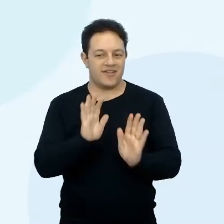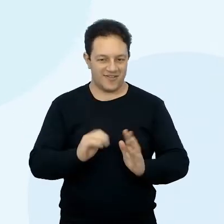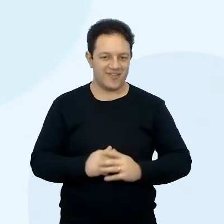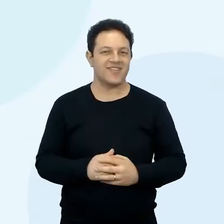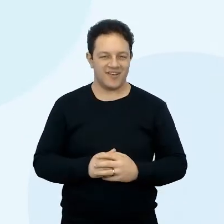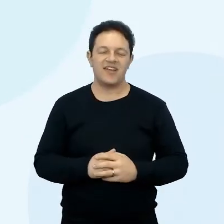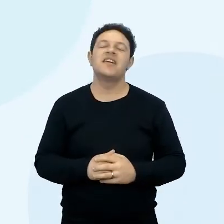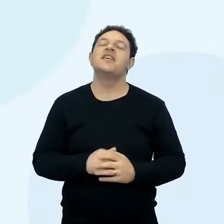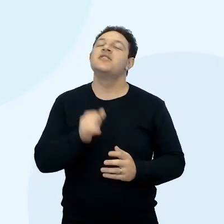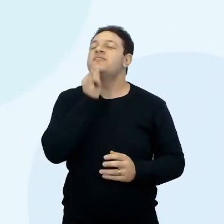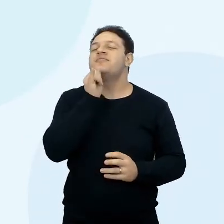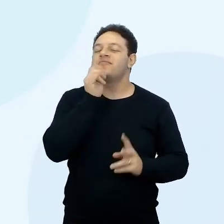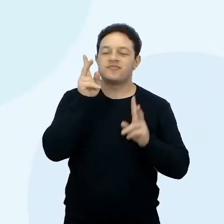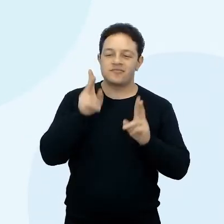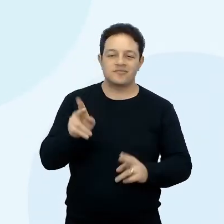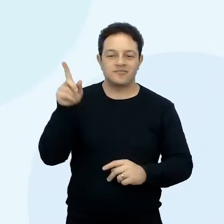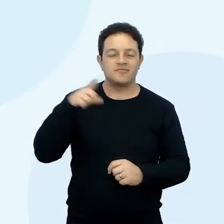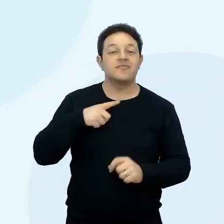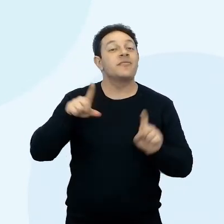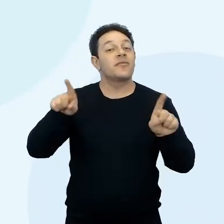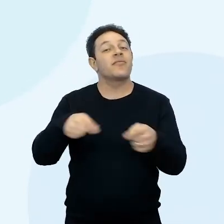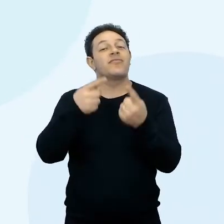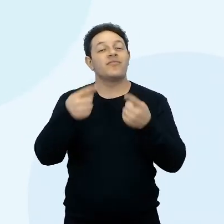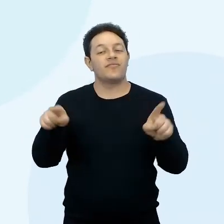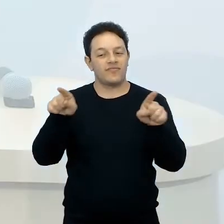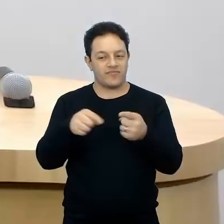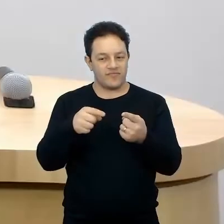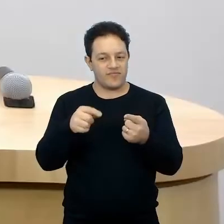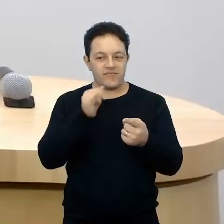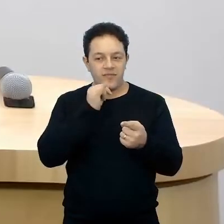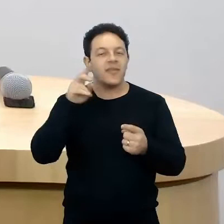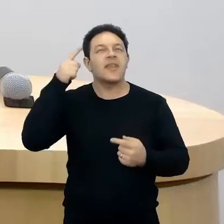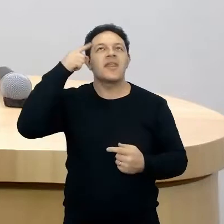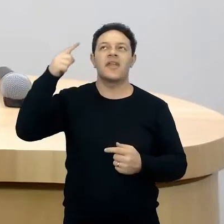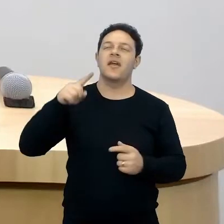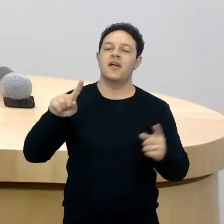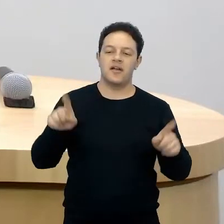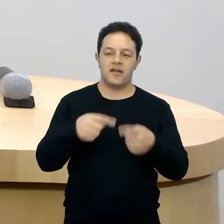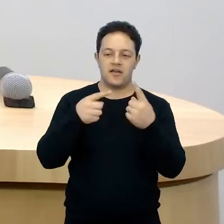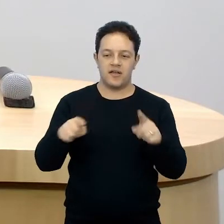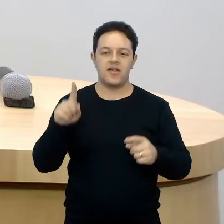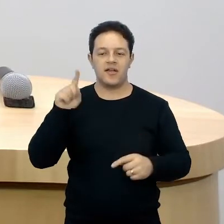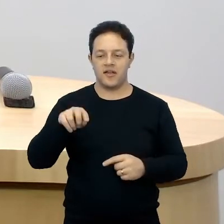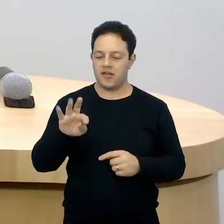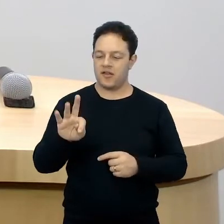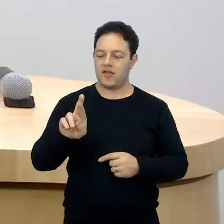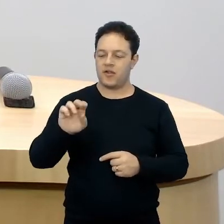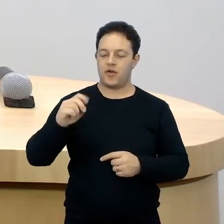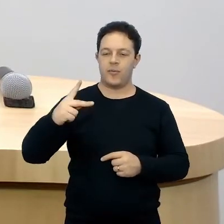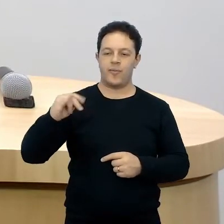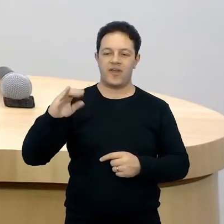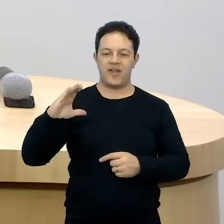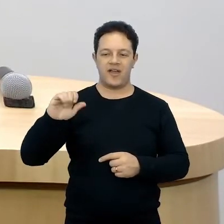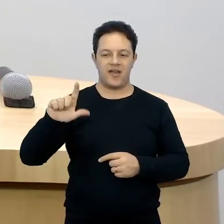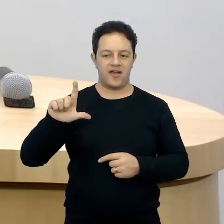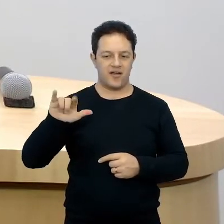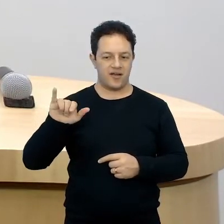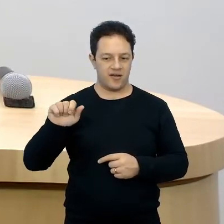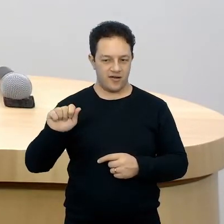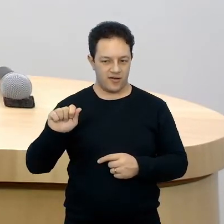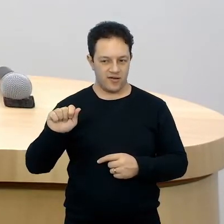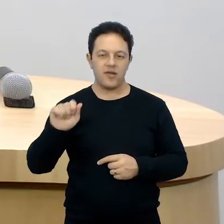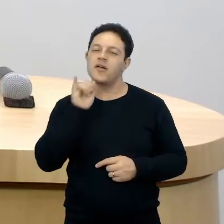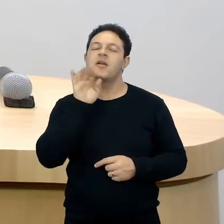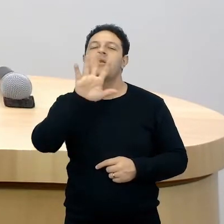tem isso, por exemplo, na música, quando a gente lembra da Tropicália. Por exemplo, pega